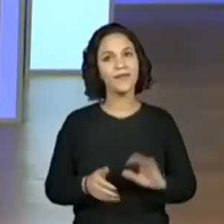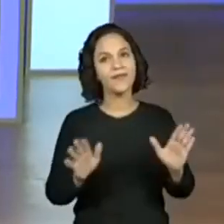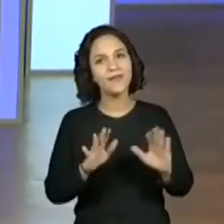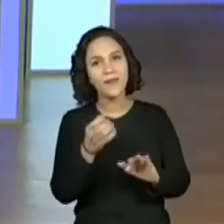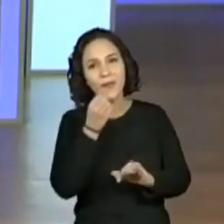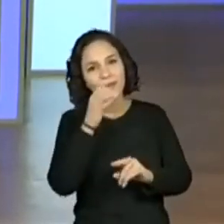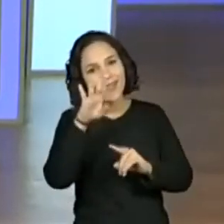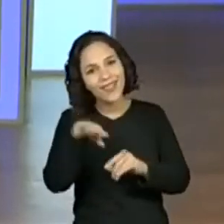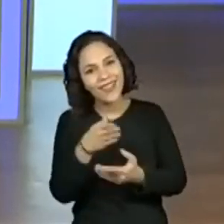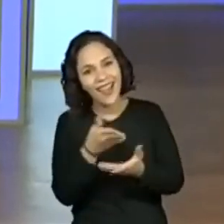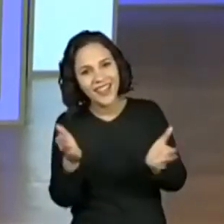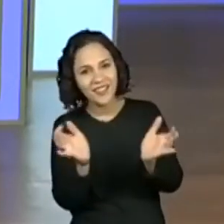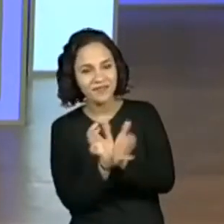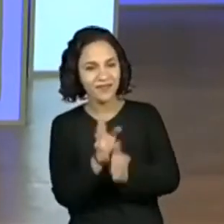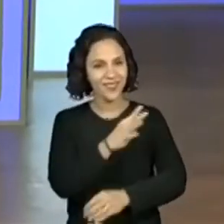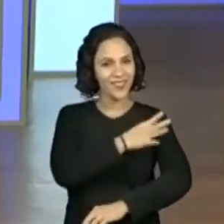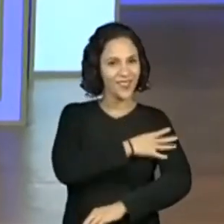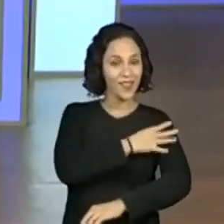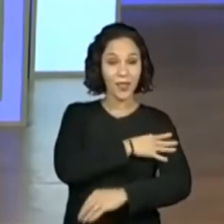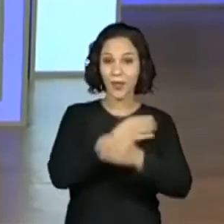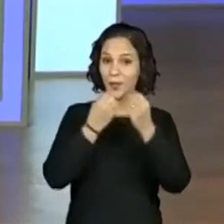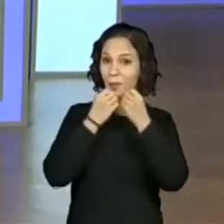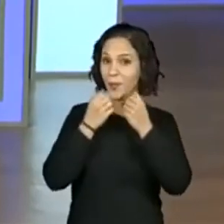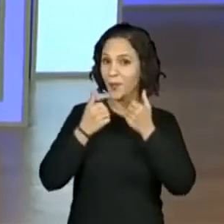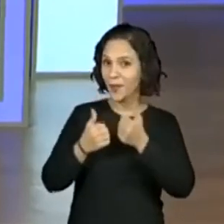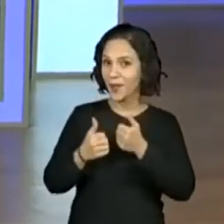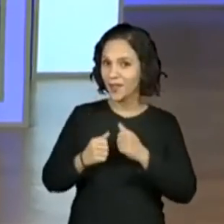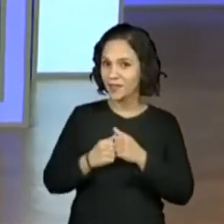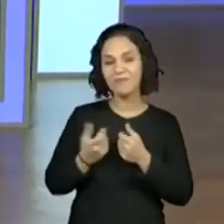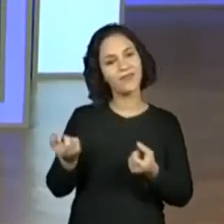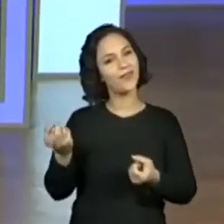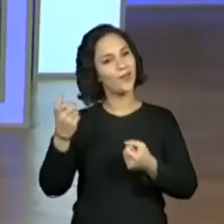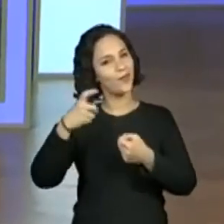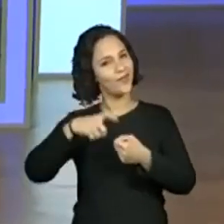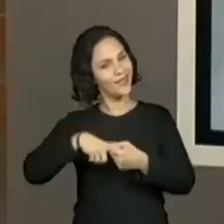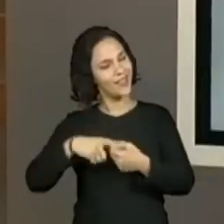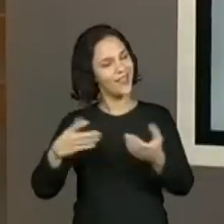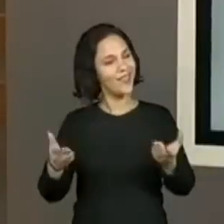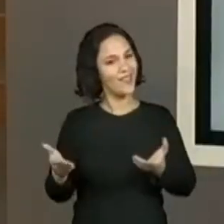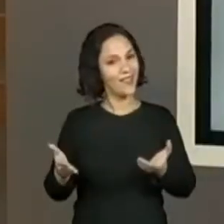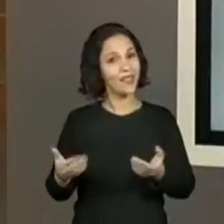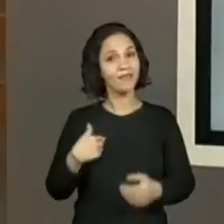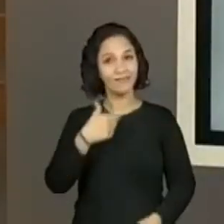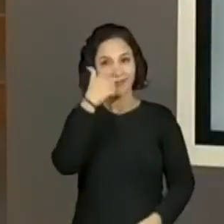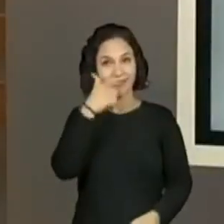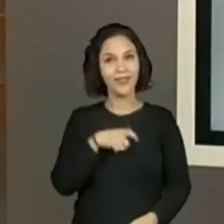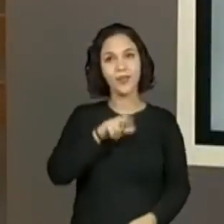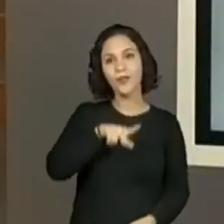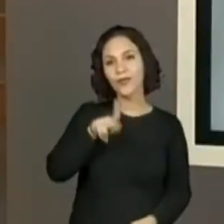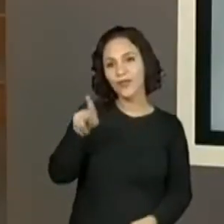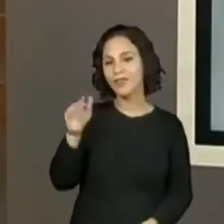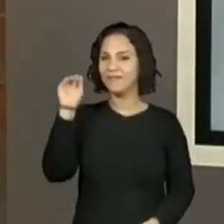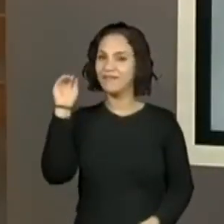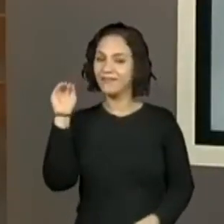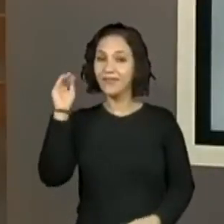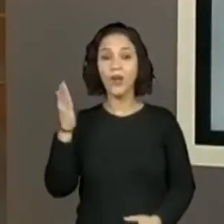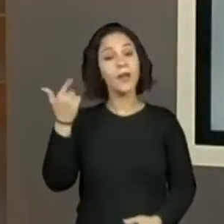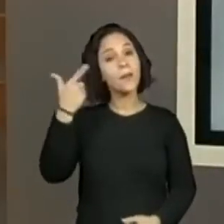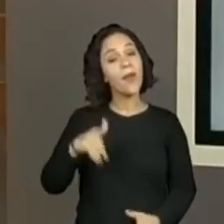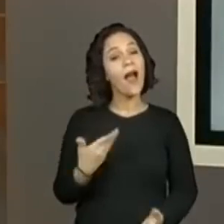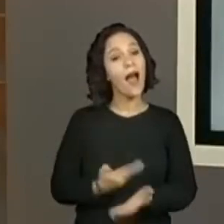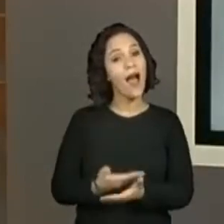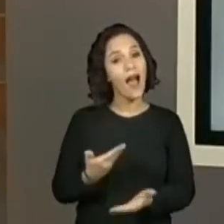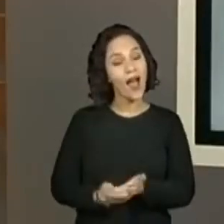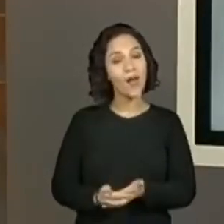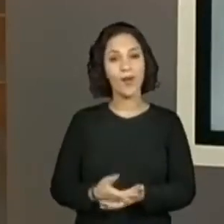Boa tarde, galera do quarto ano. Tudo bom com vocês? Voltamos, hein? Eu sou a professora Joyce. Essa é mais uma